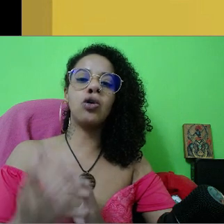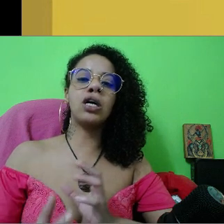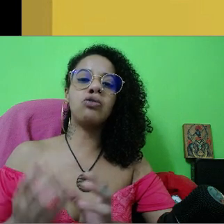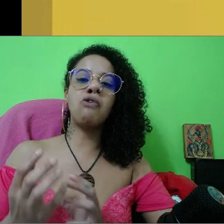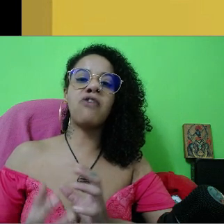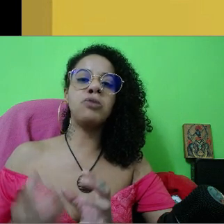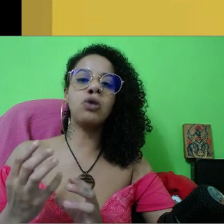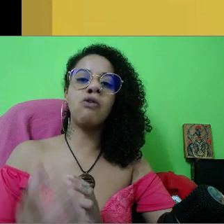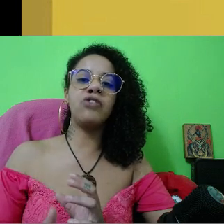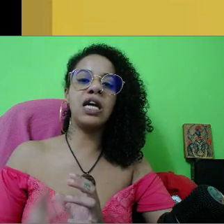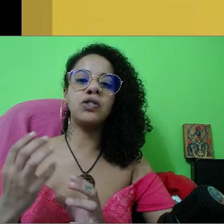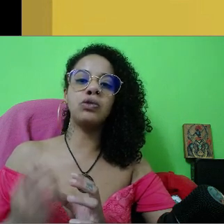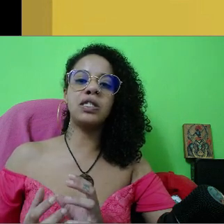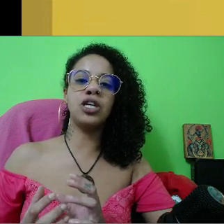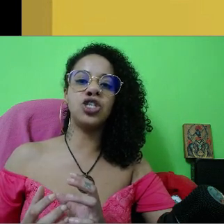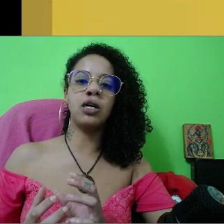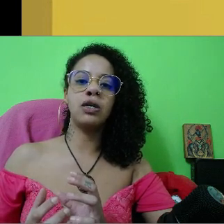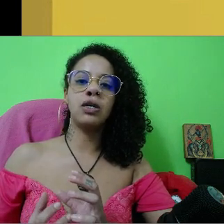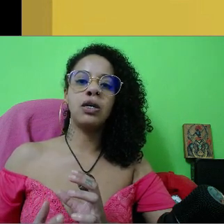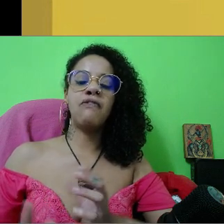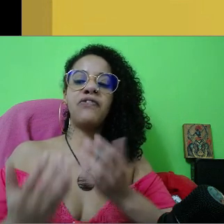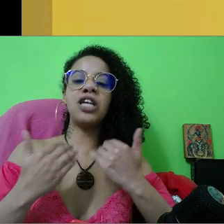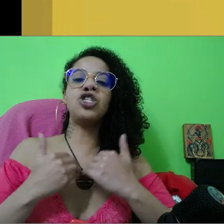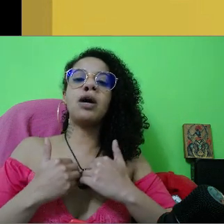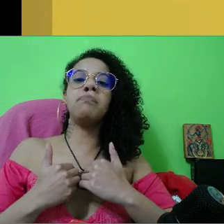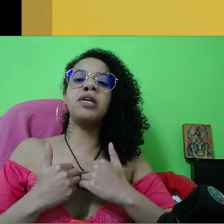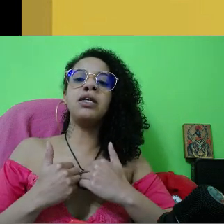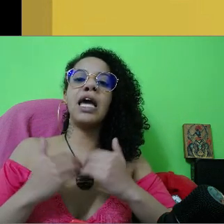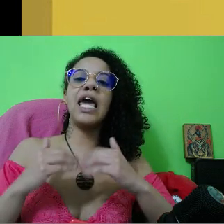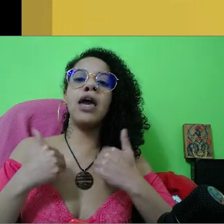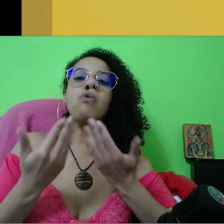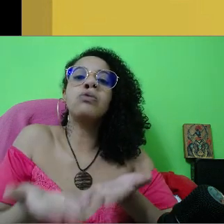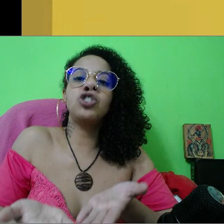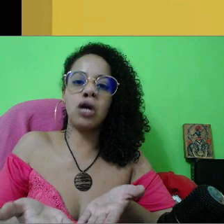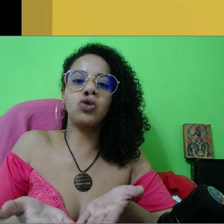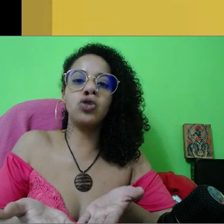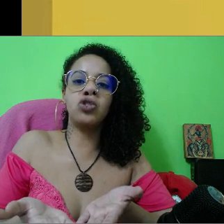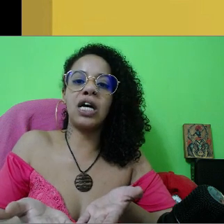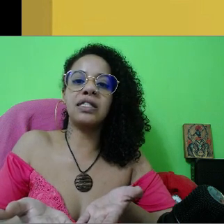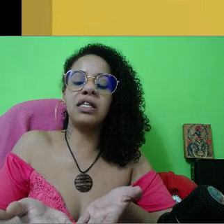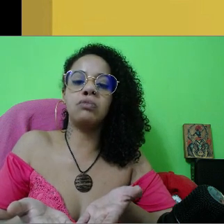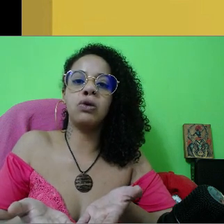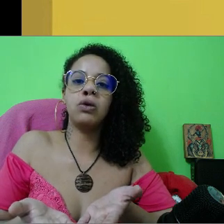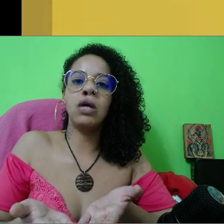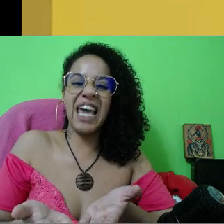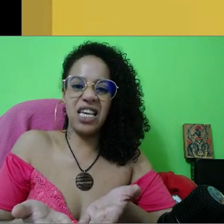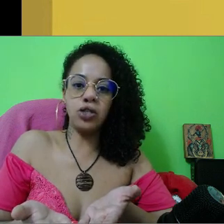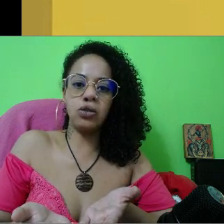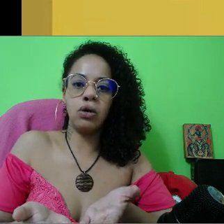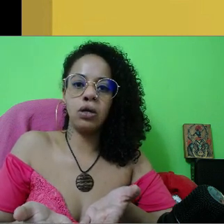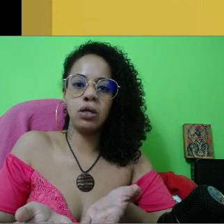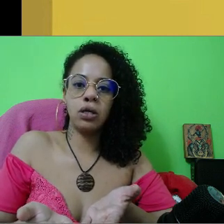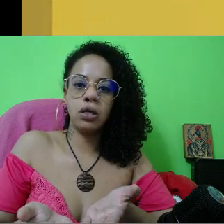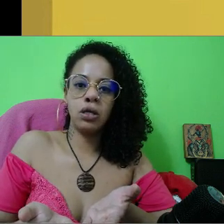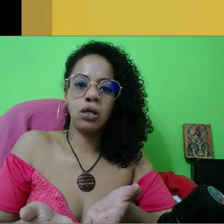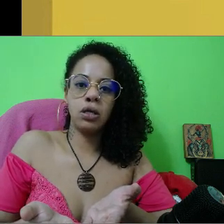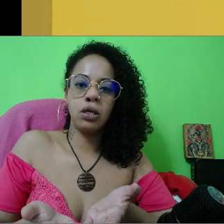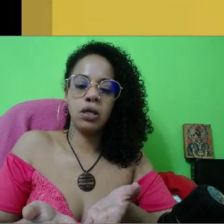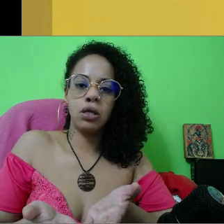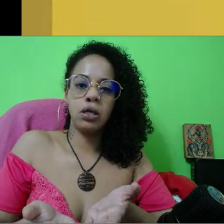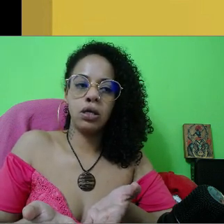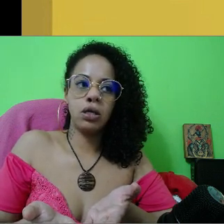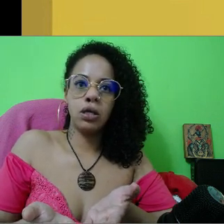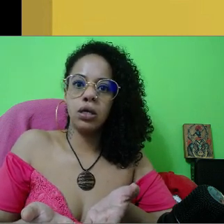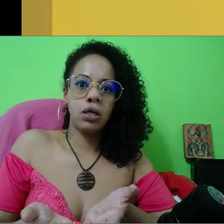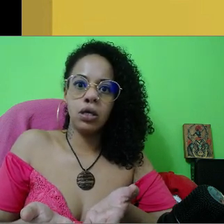e colocando conforme sua conveniência ou seja frente a mim eu te acuso de racismo é isso